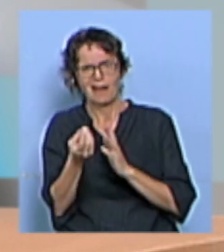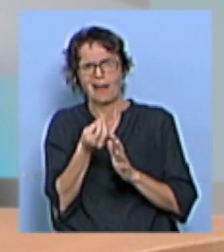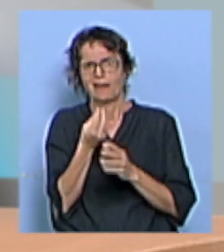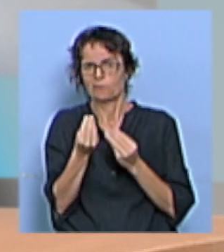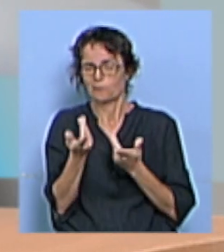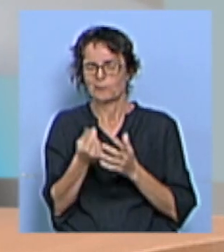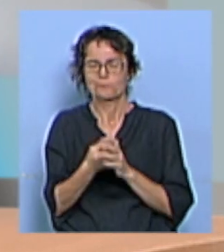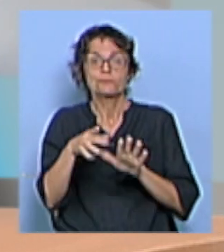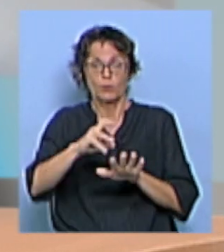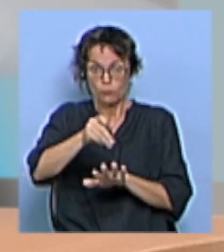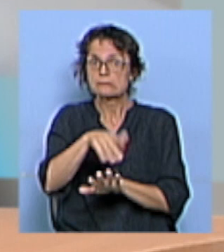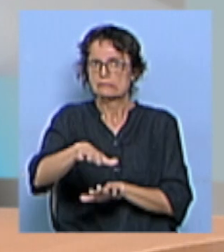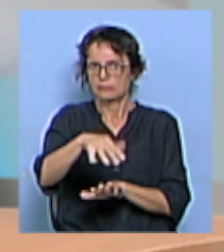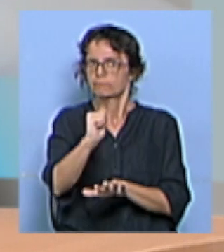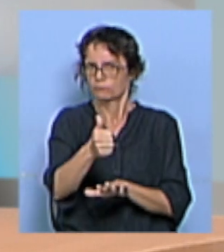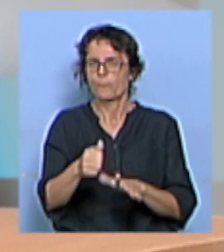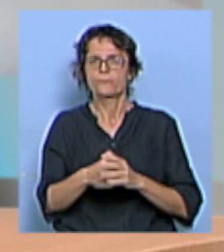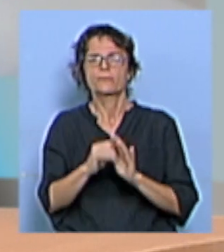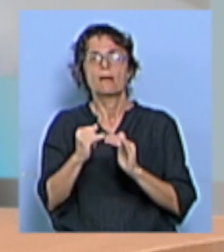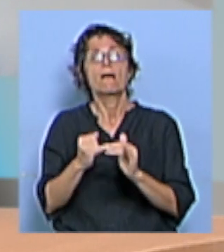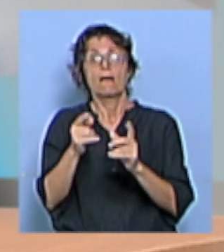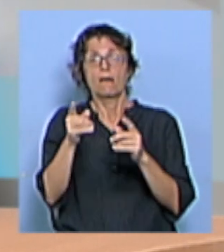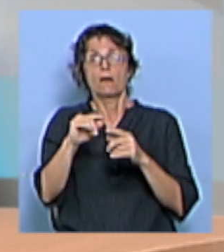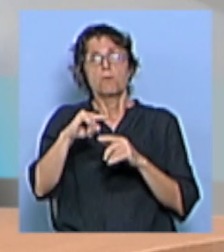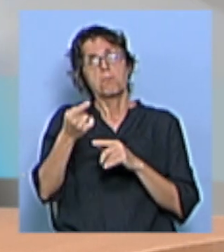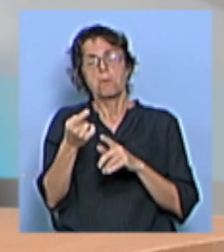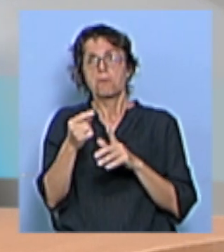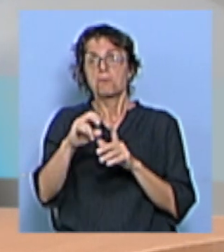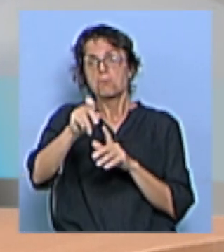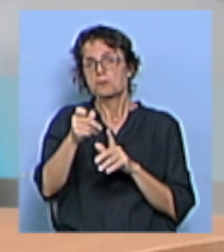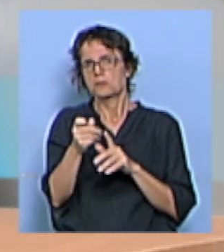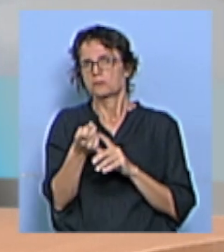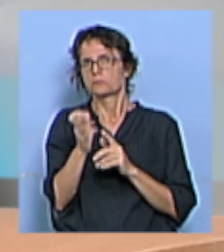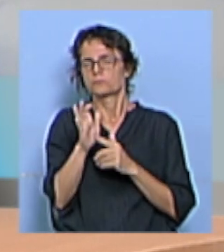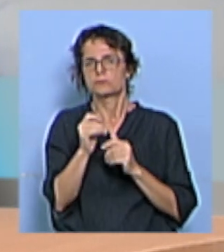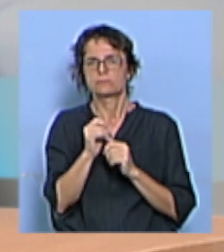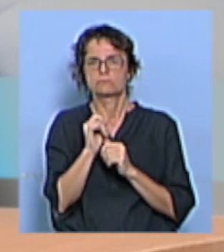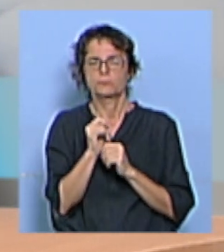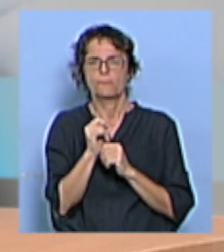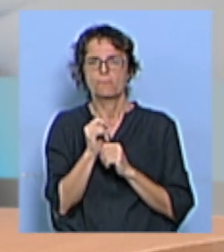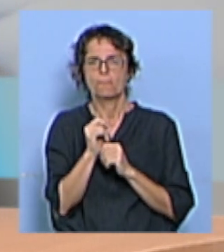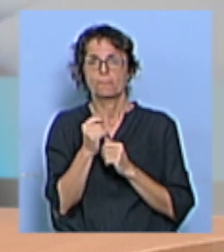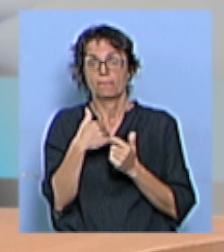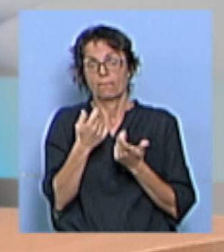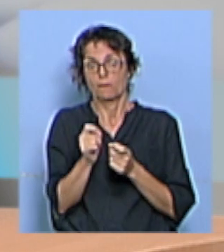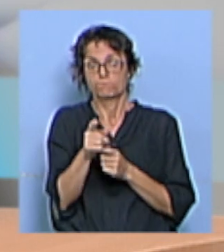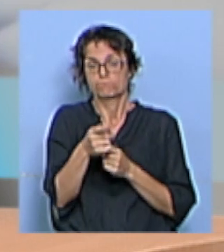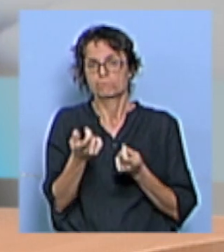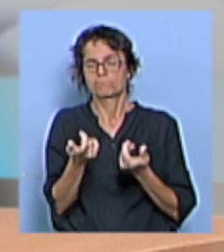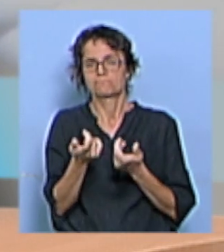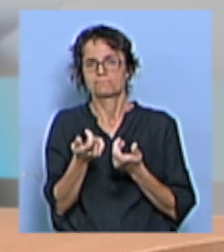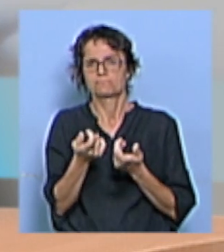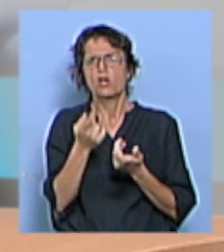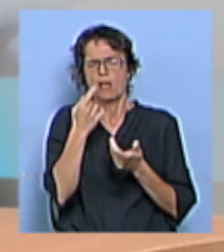sítio maravilhoso. Outro que eu também destacaria, embora, enfim, também já é visitado por muita